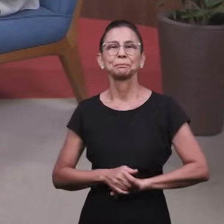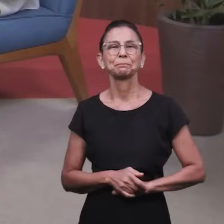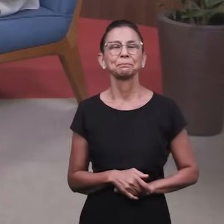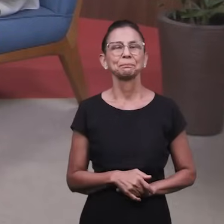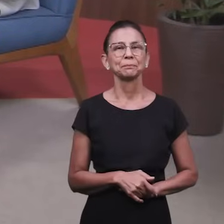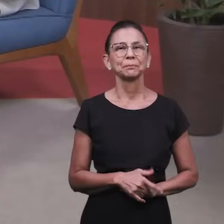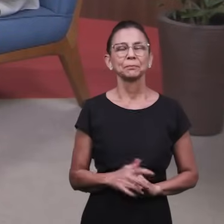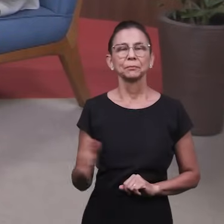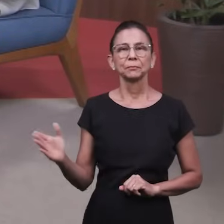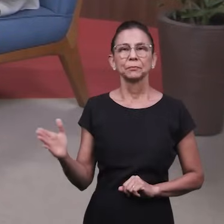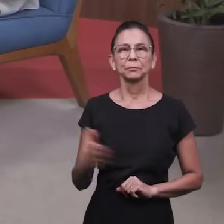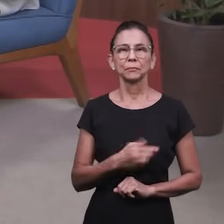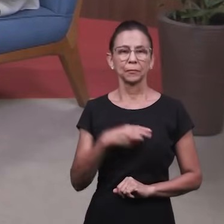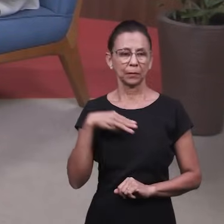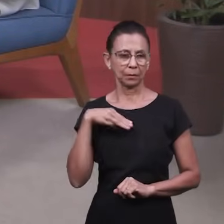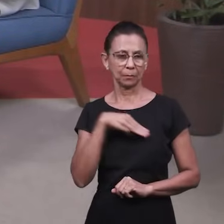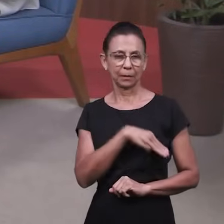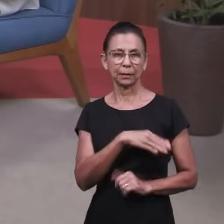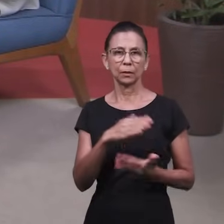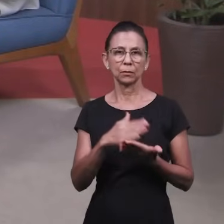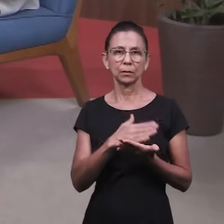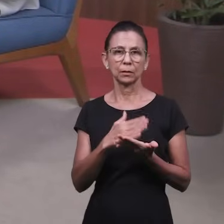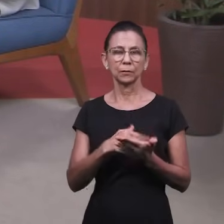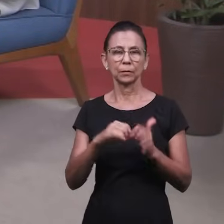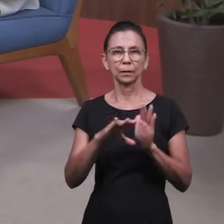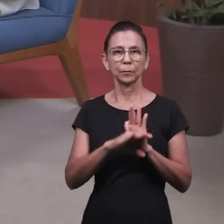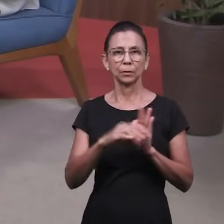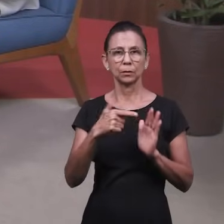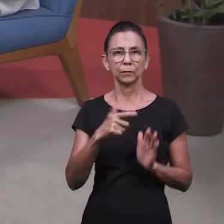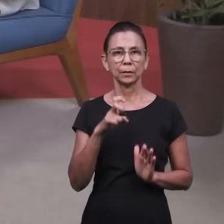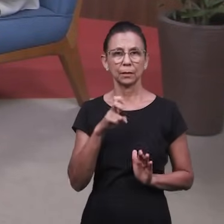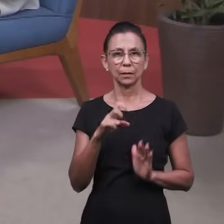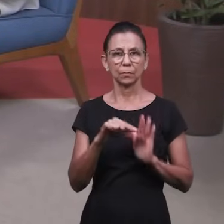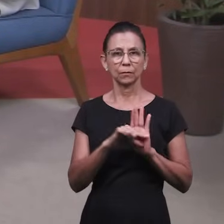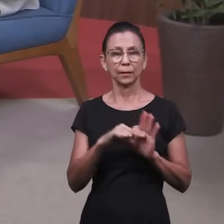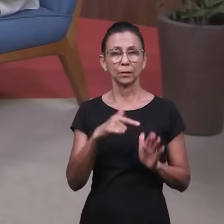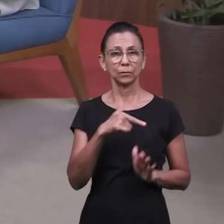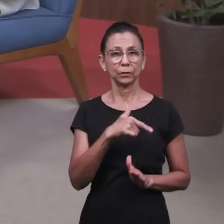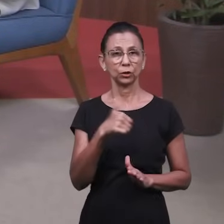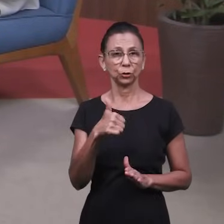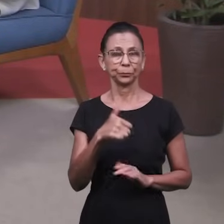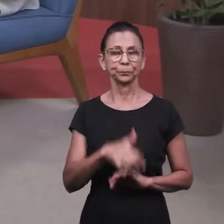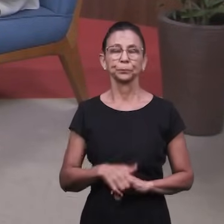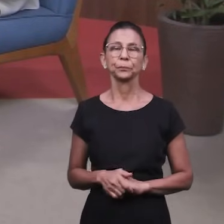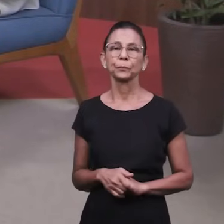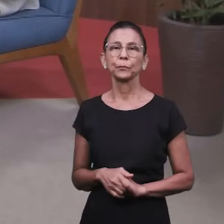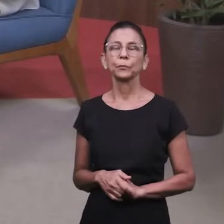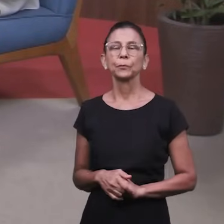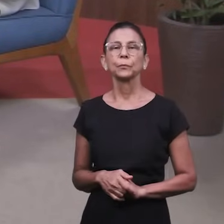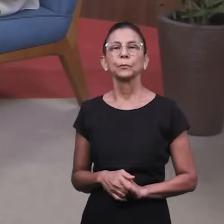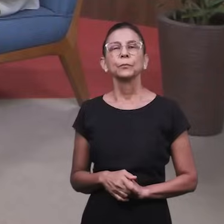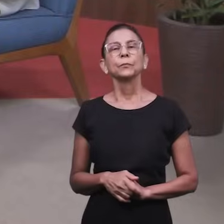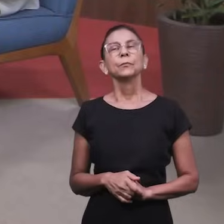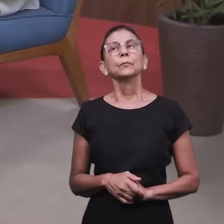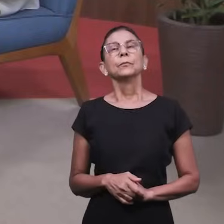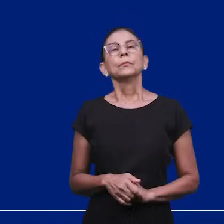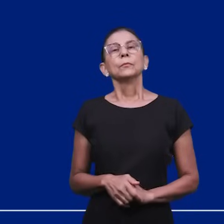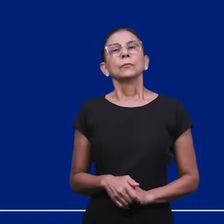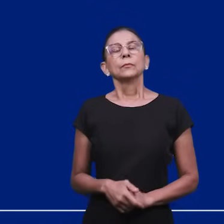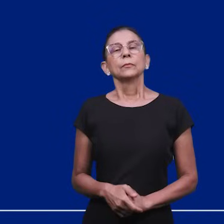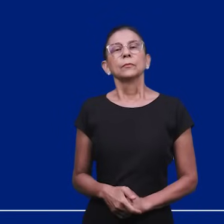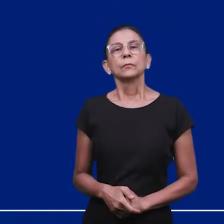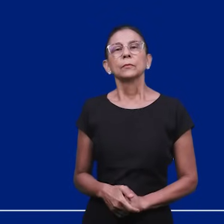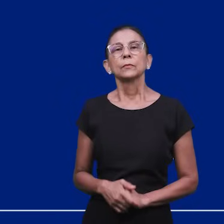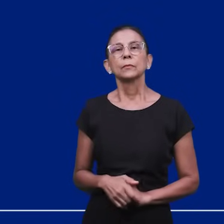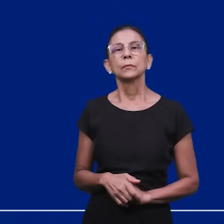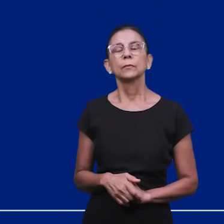a Jesus. Vamos ler Mateus capítulo 25, verso 21, que corrobora com isso que você está dizendo. Diz assim a palavra do Senhor: E